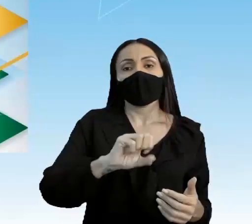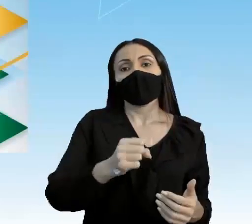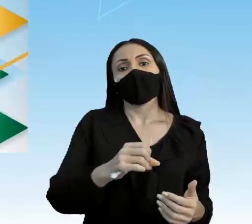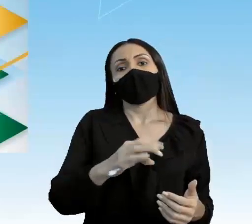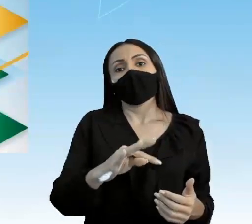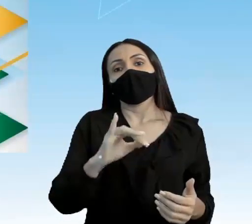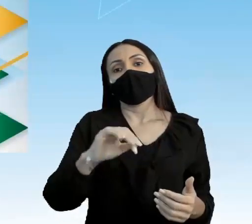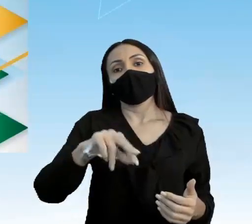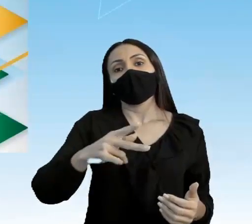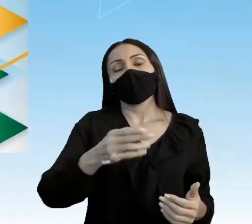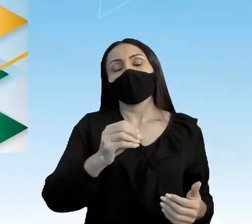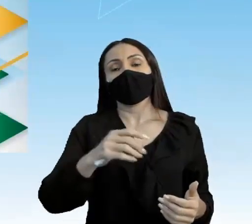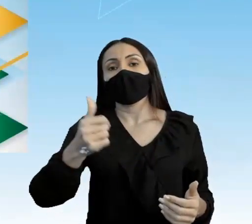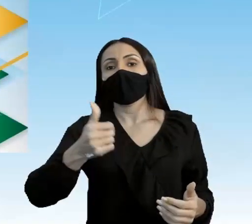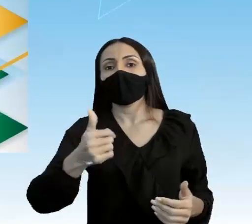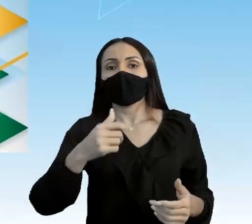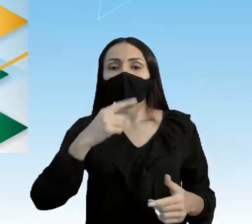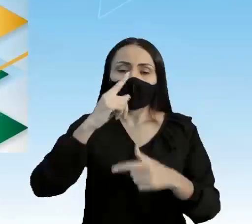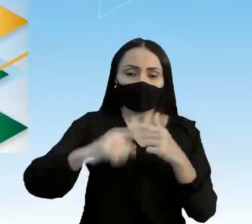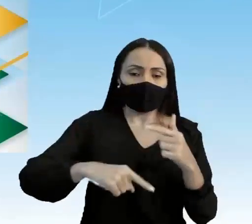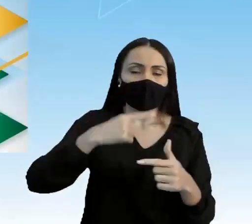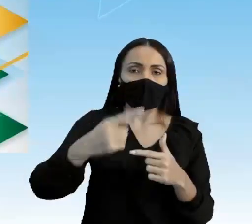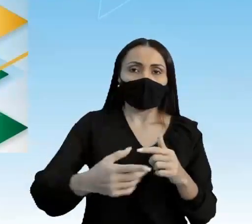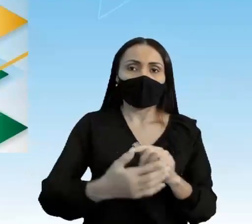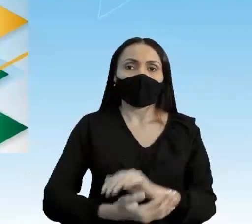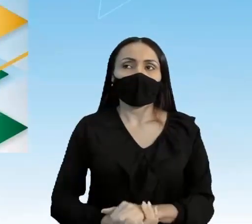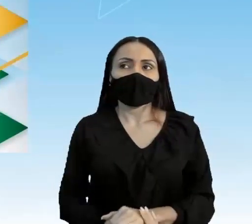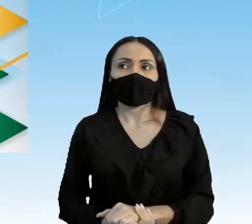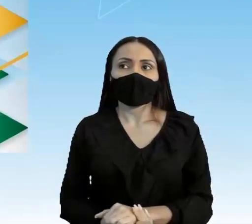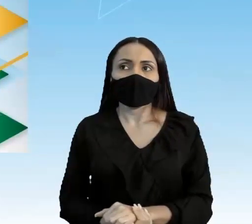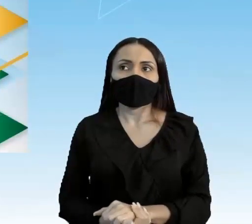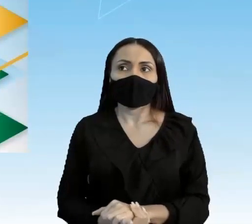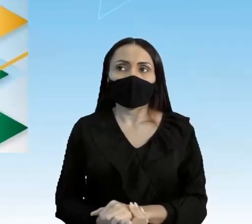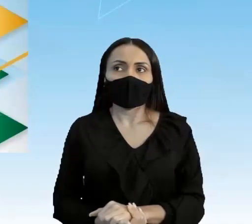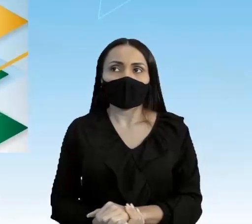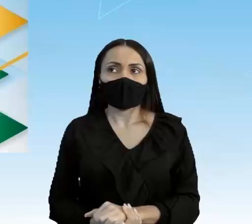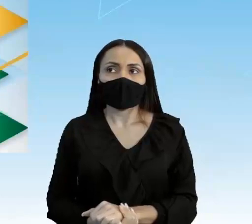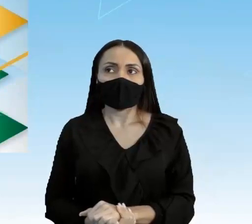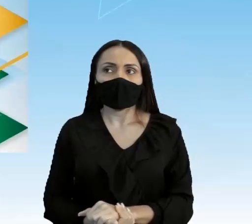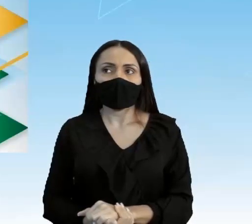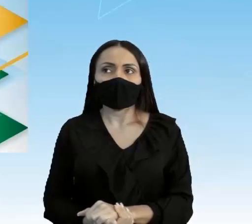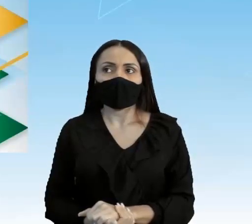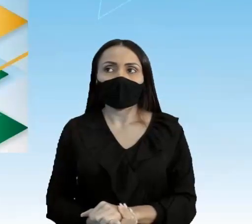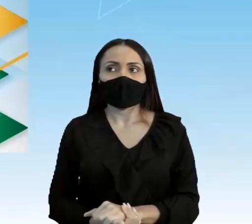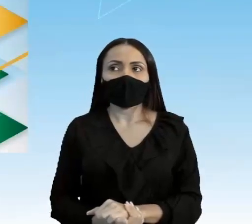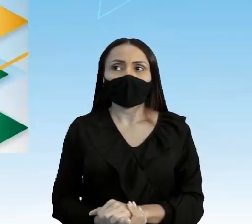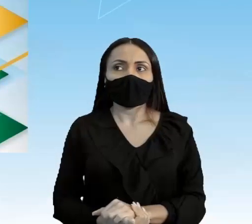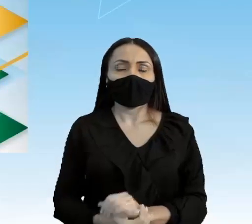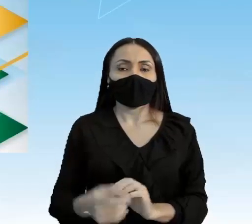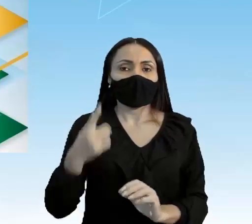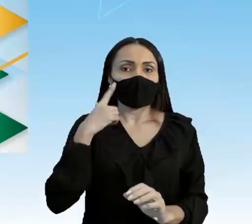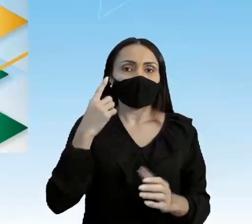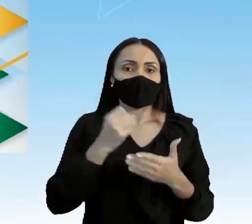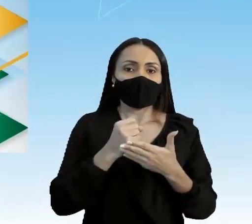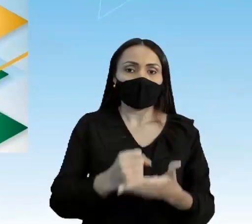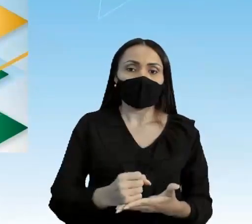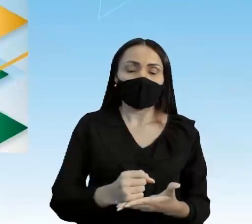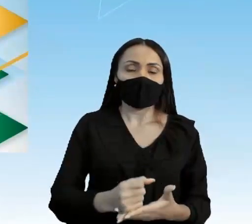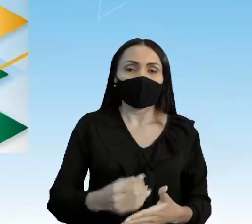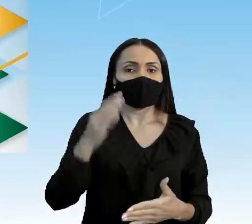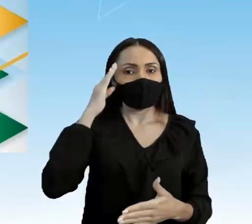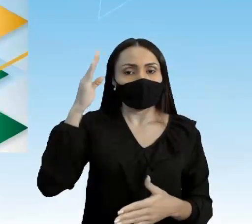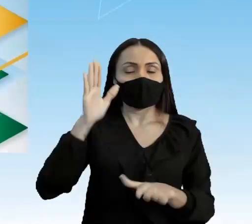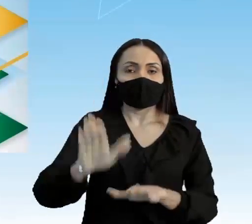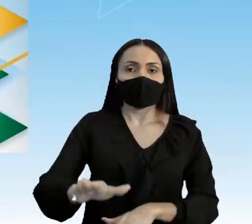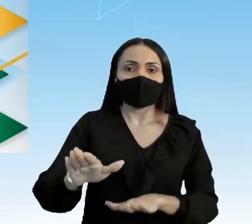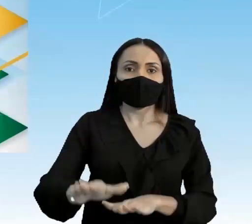depois, no entanto, a elite crioula do México, com a ajuda do exército, derrubou o